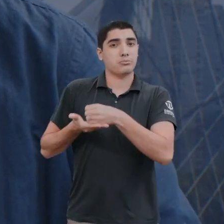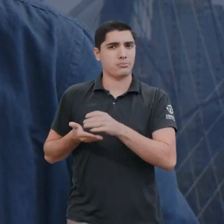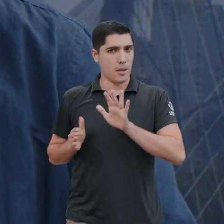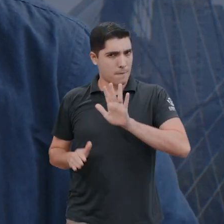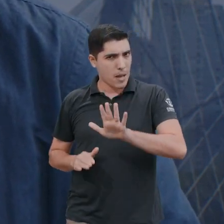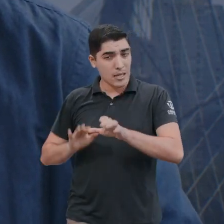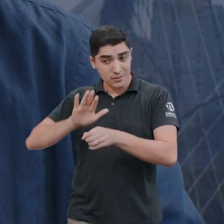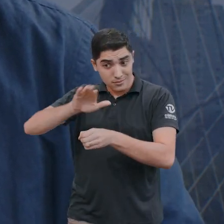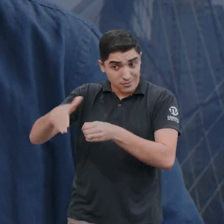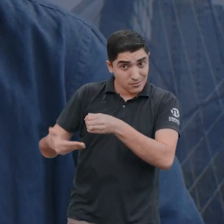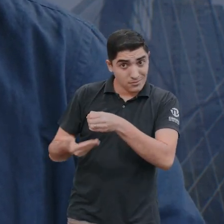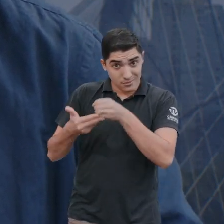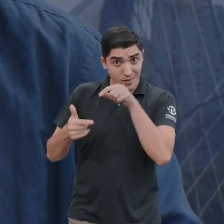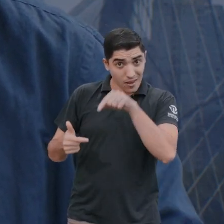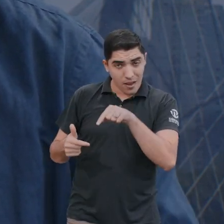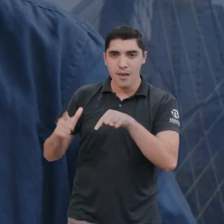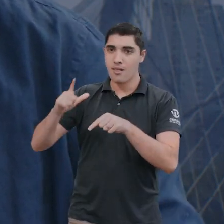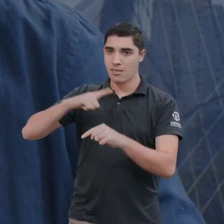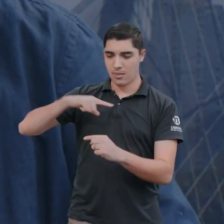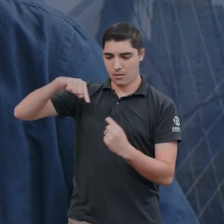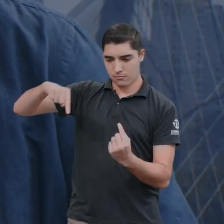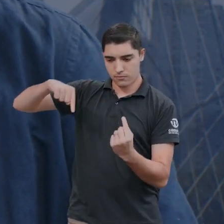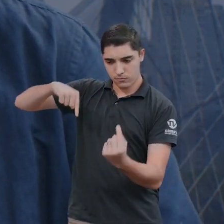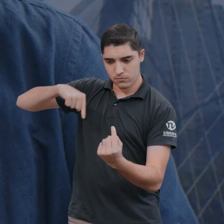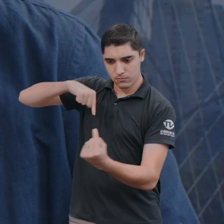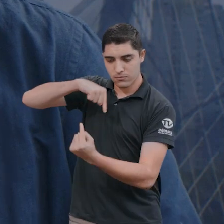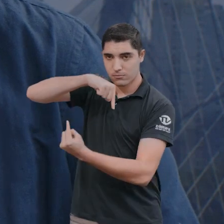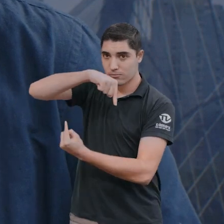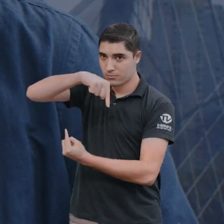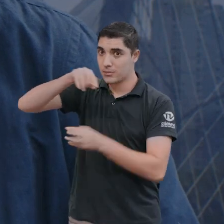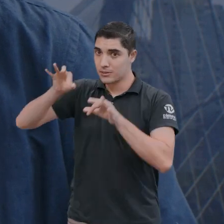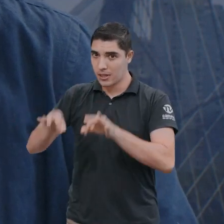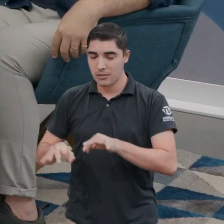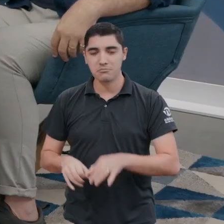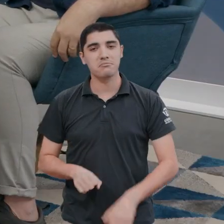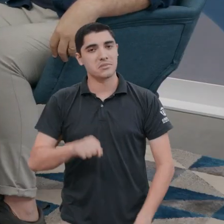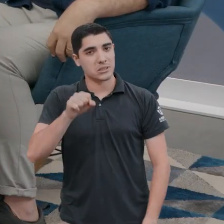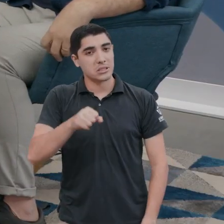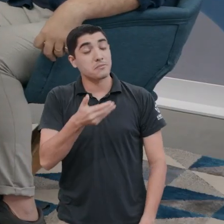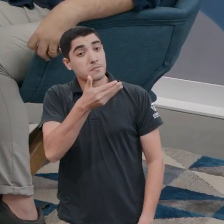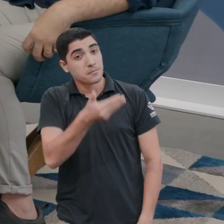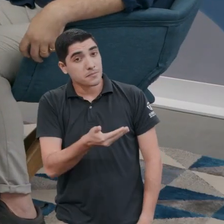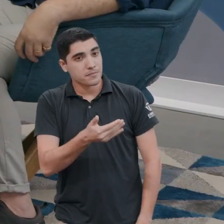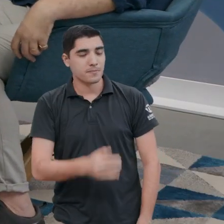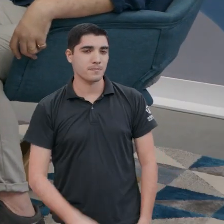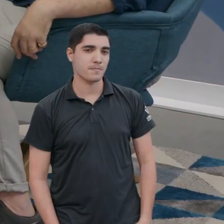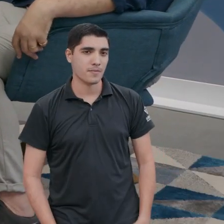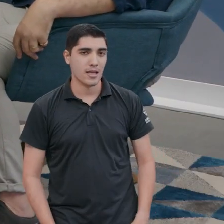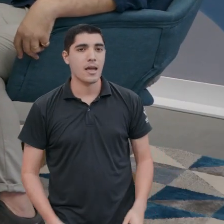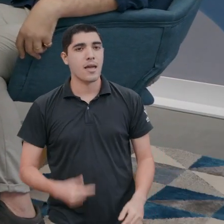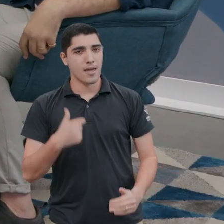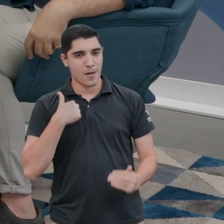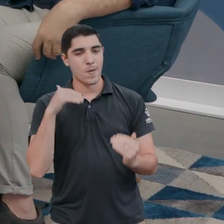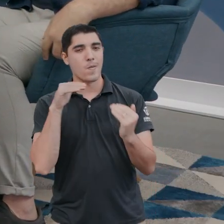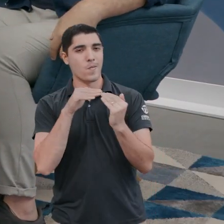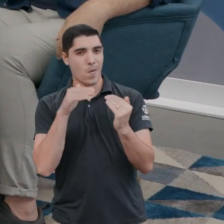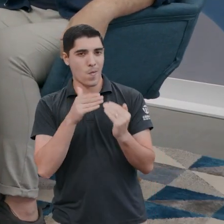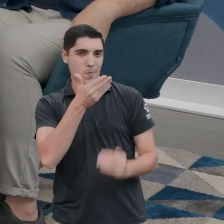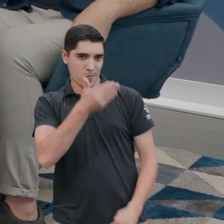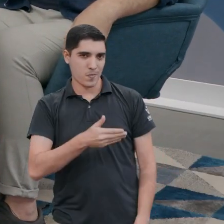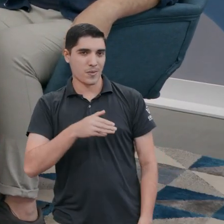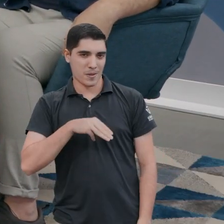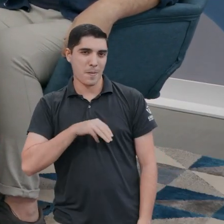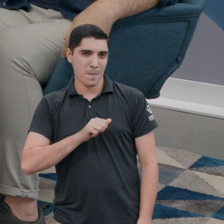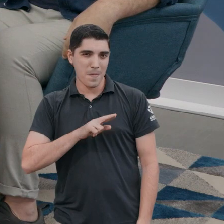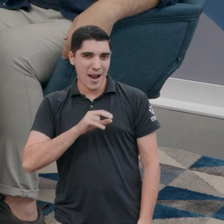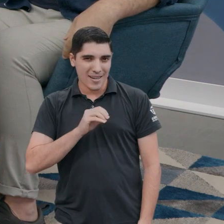uma noção de que isso engloba toda uma cadeia de produção. Sem dúvida. Ana? Eu concordo com